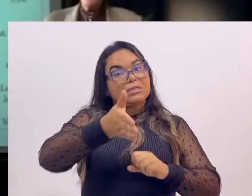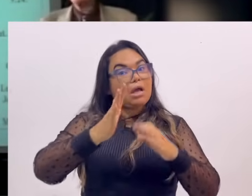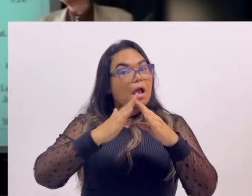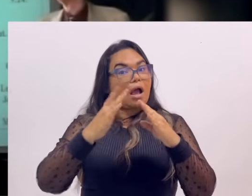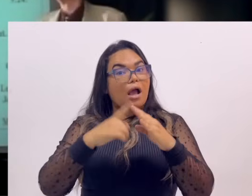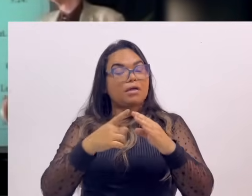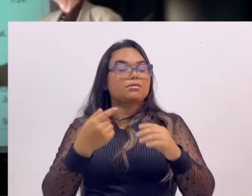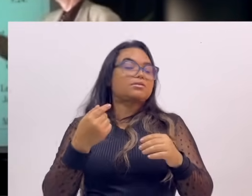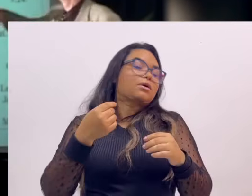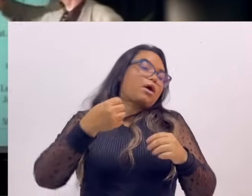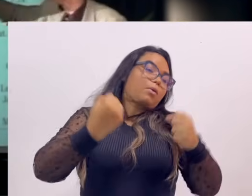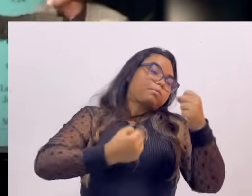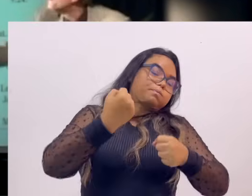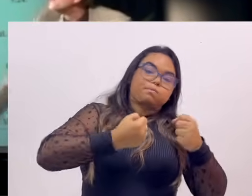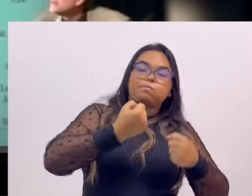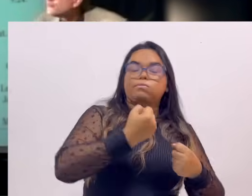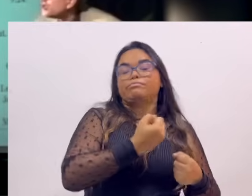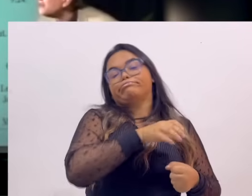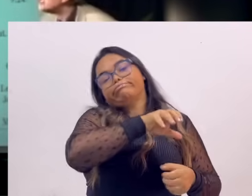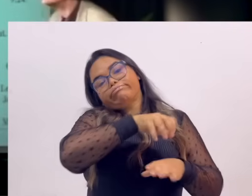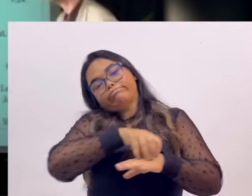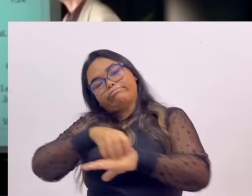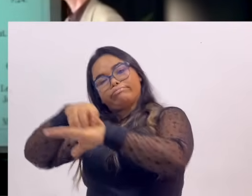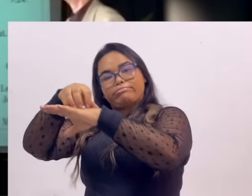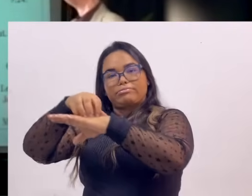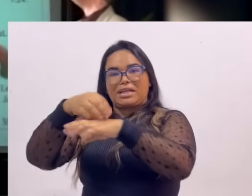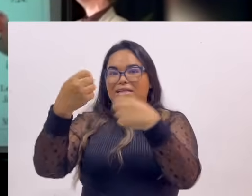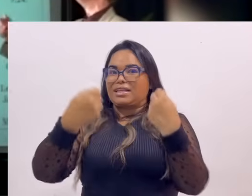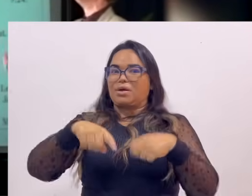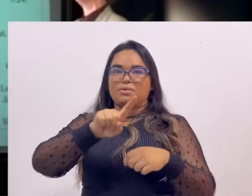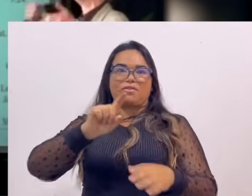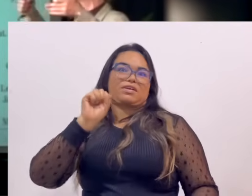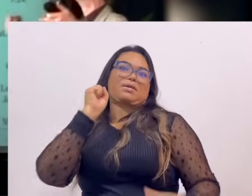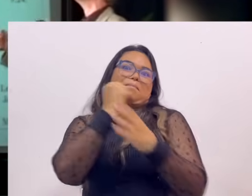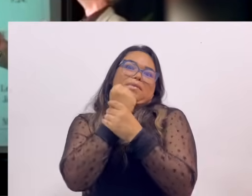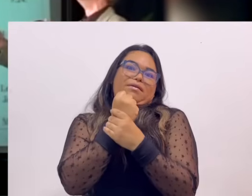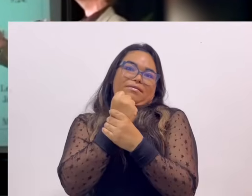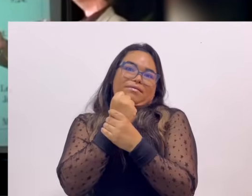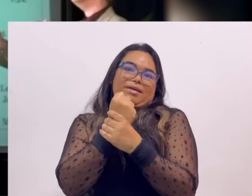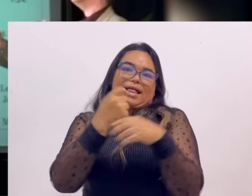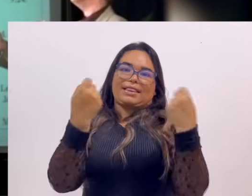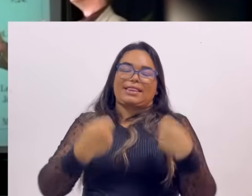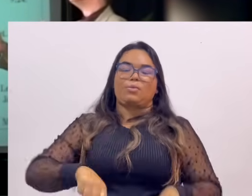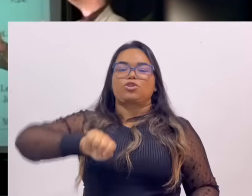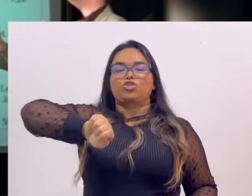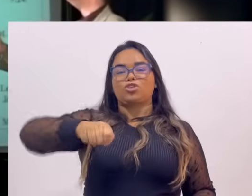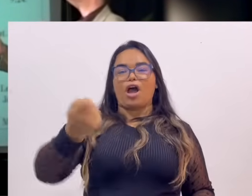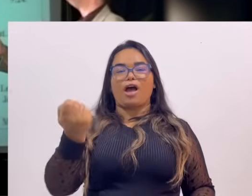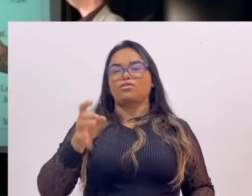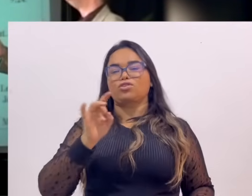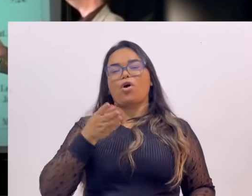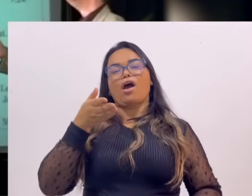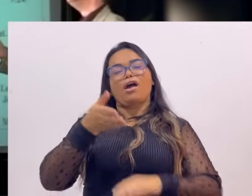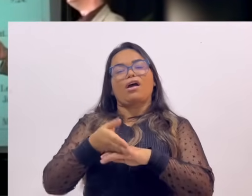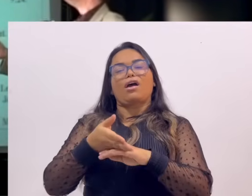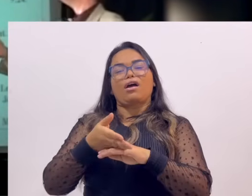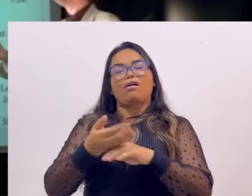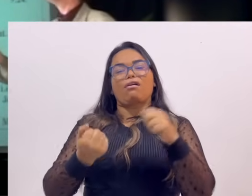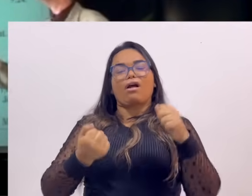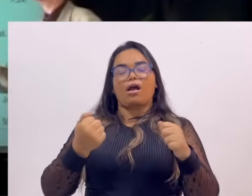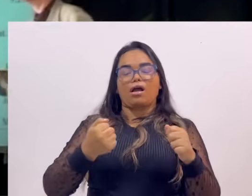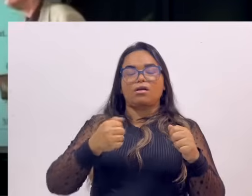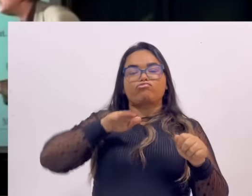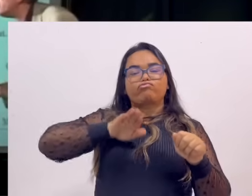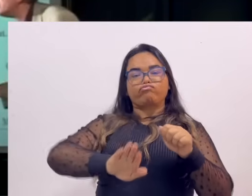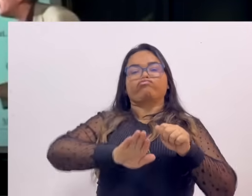poderia sair de casa, entrar no seu carro sem ter que fazer seguro, nem precisaria de chave, bastaria entrar no carro,